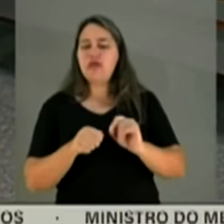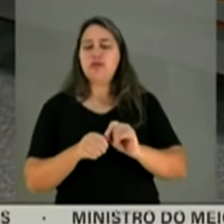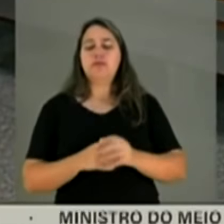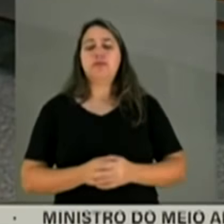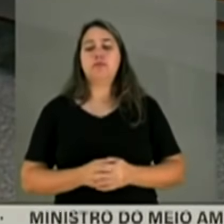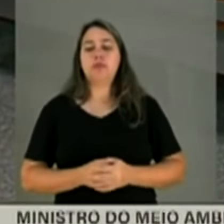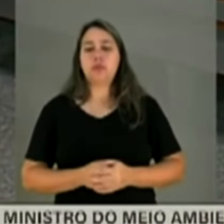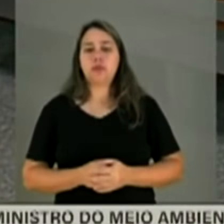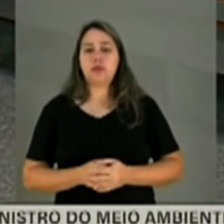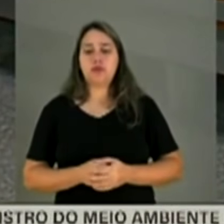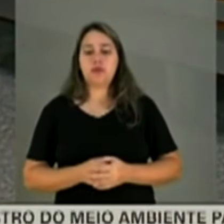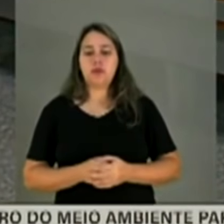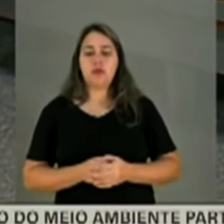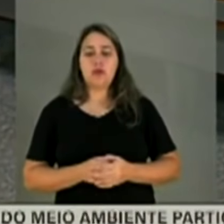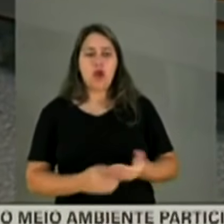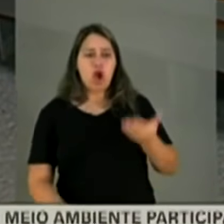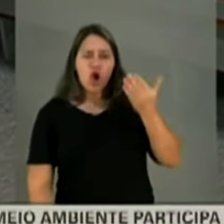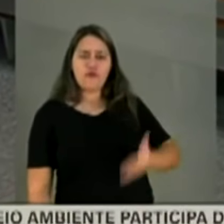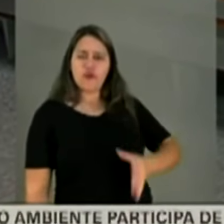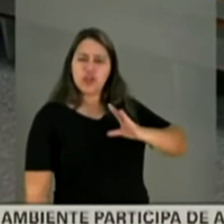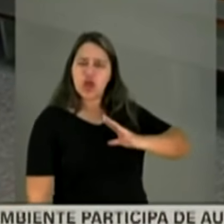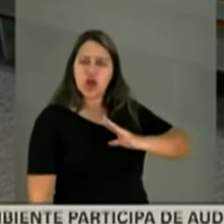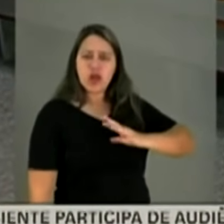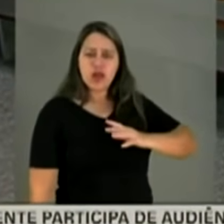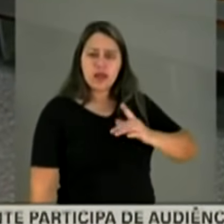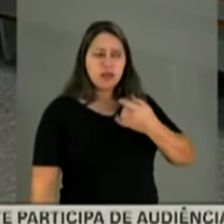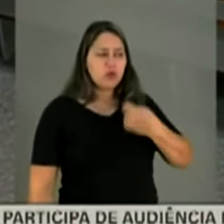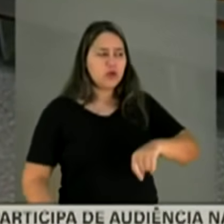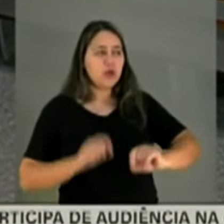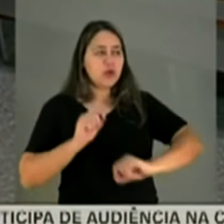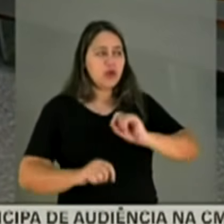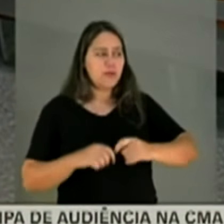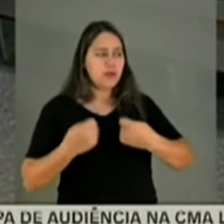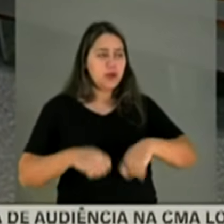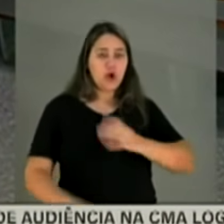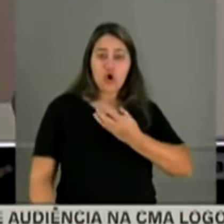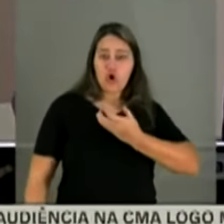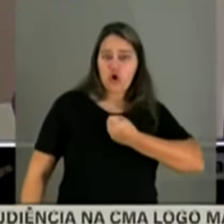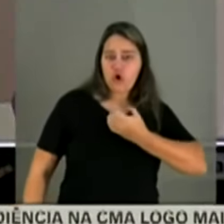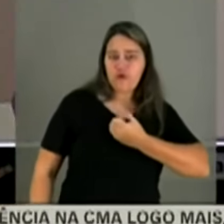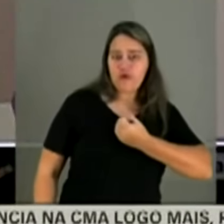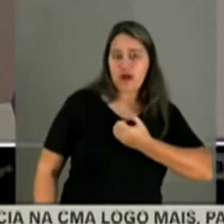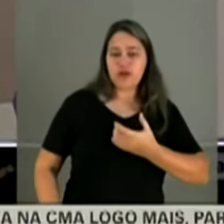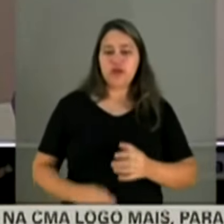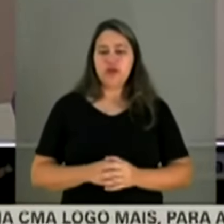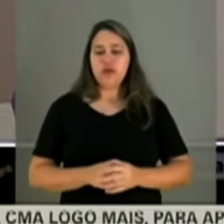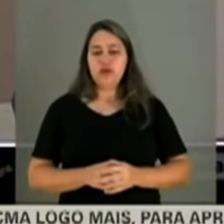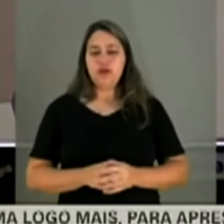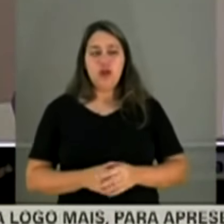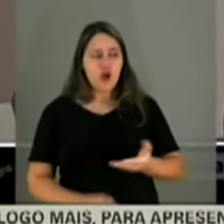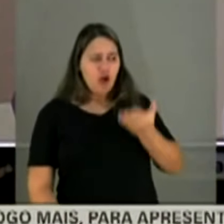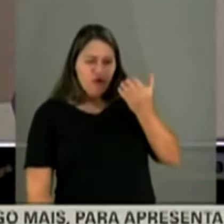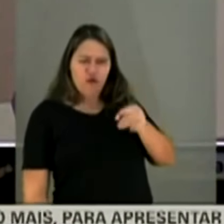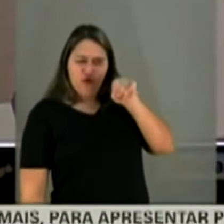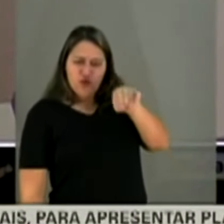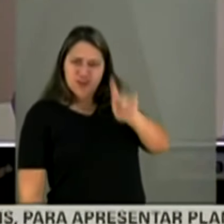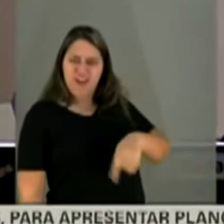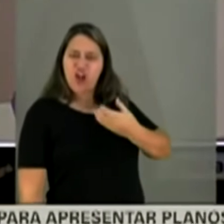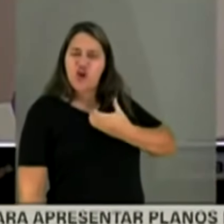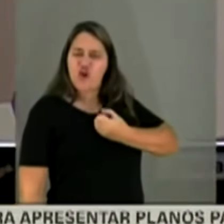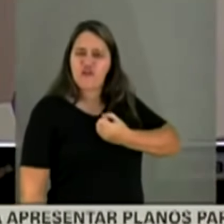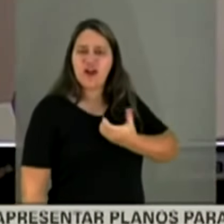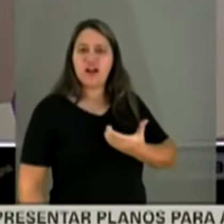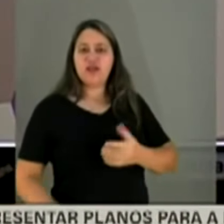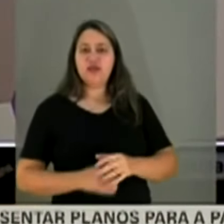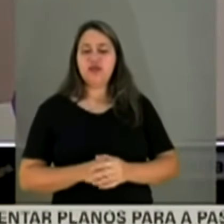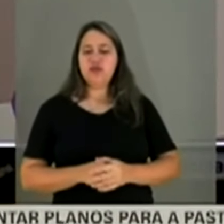seja covarde. Vamos nos covarde é você. Vossa Excelência não seja covarde. Covarde. Eu já respeite esses senadores e a sua é covarde. Não eu seja não.